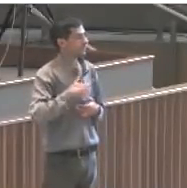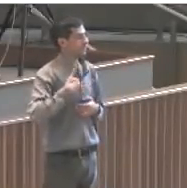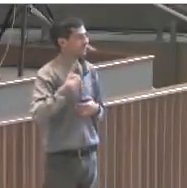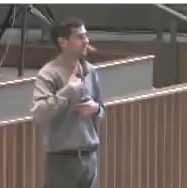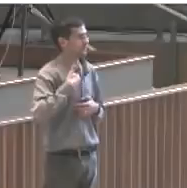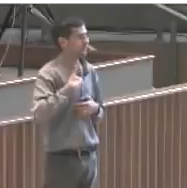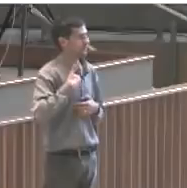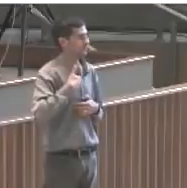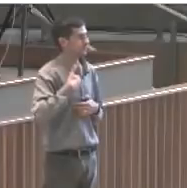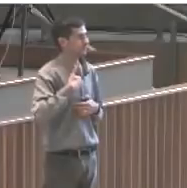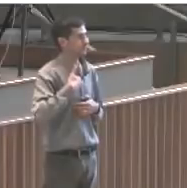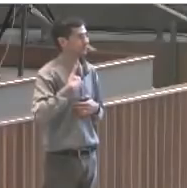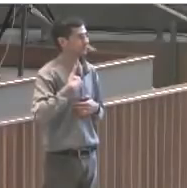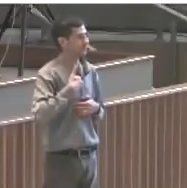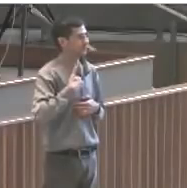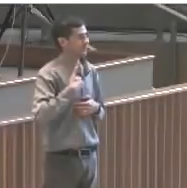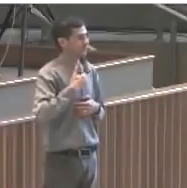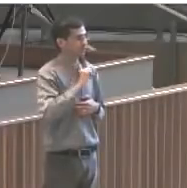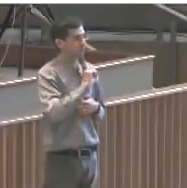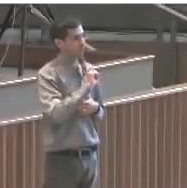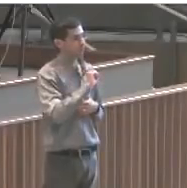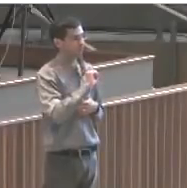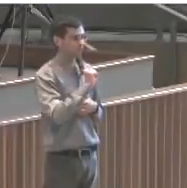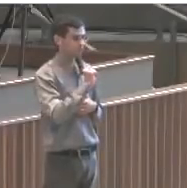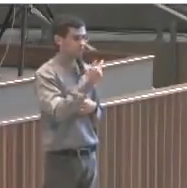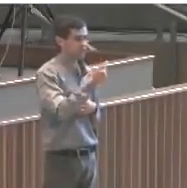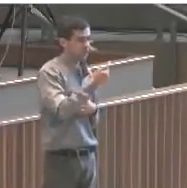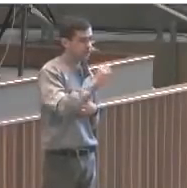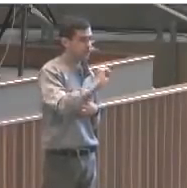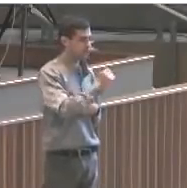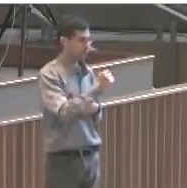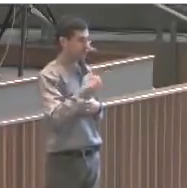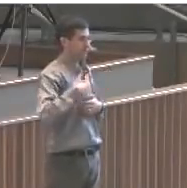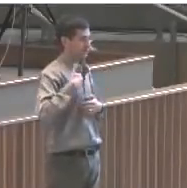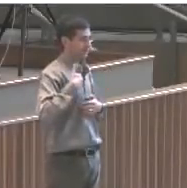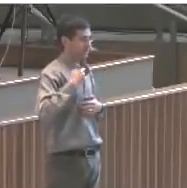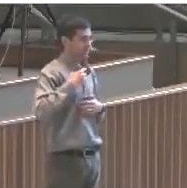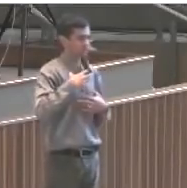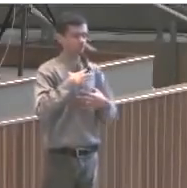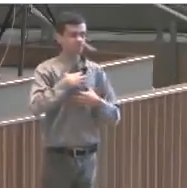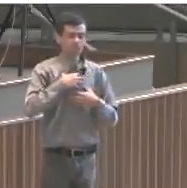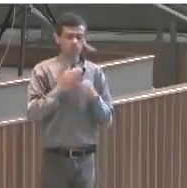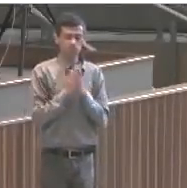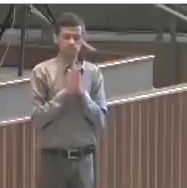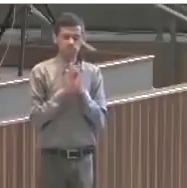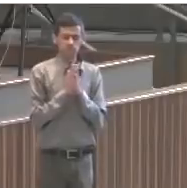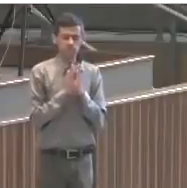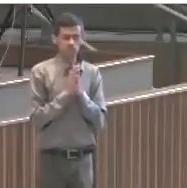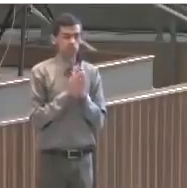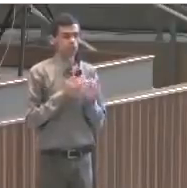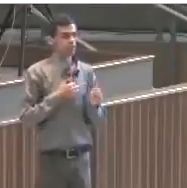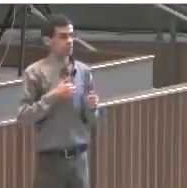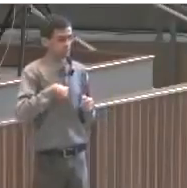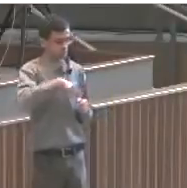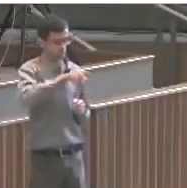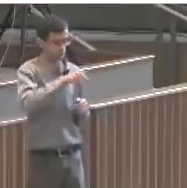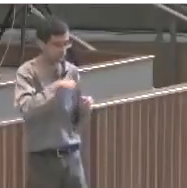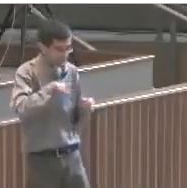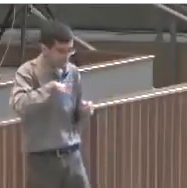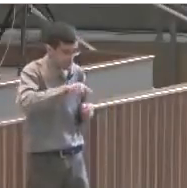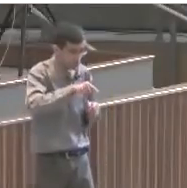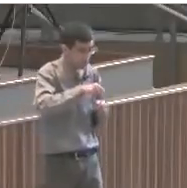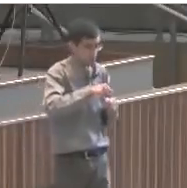menos do que nove anos de idade eu estava vindo da escola num